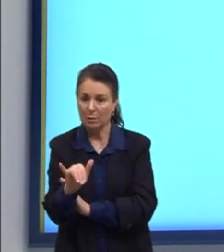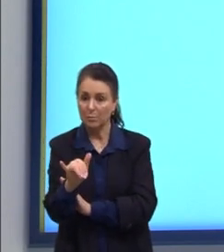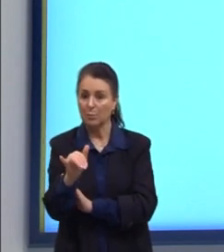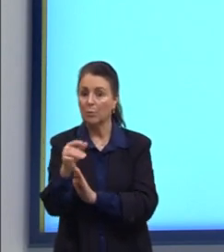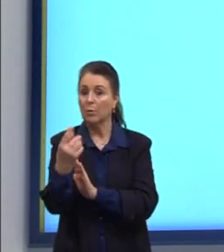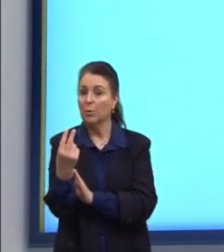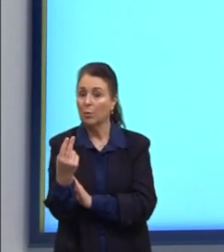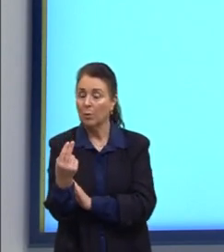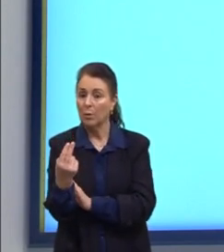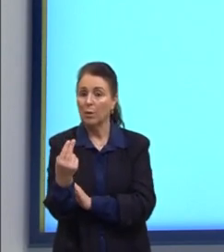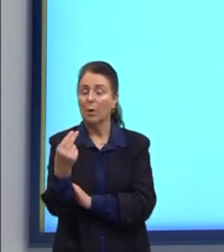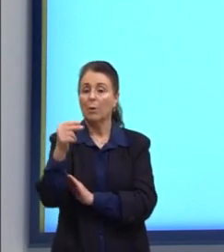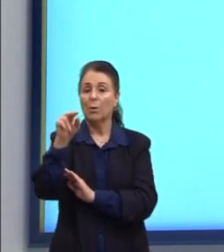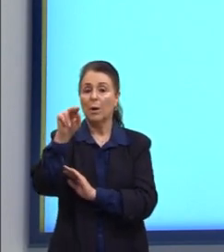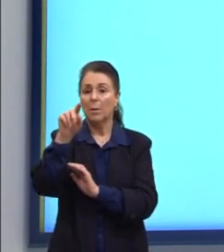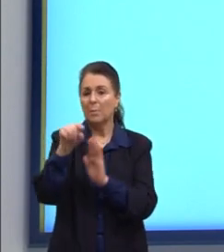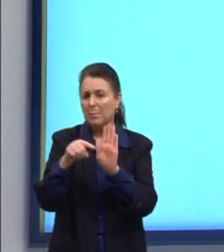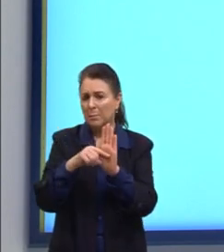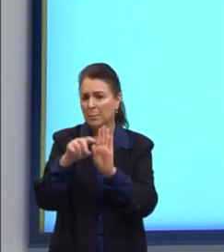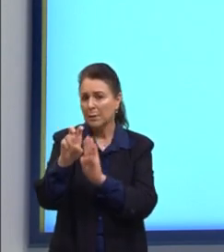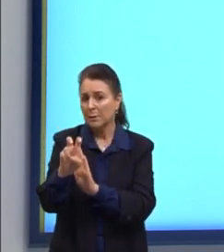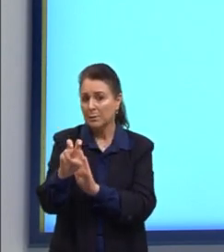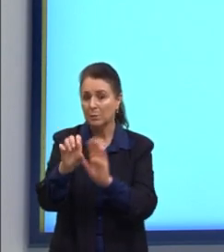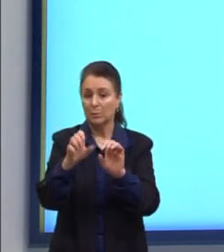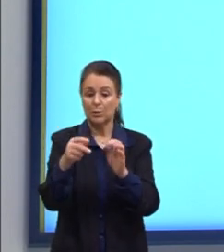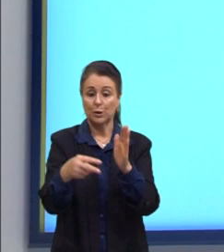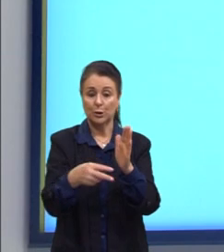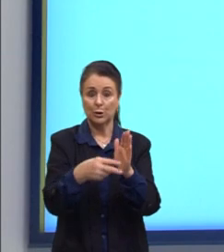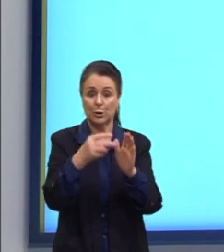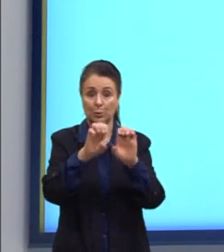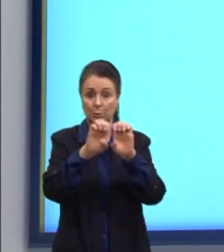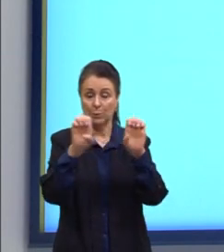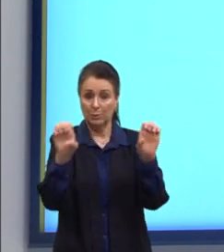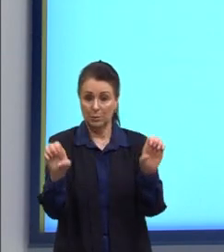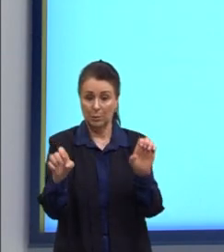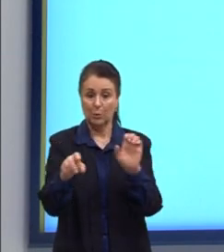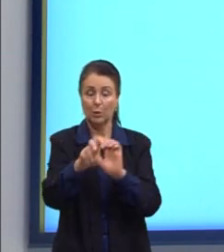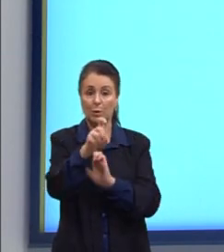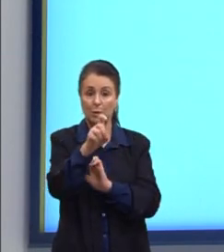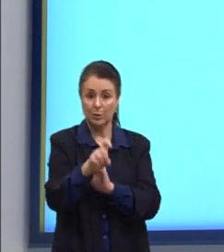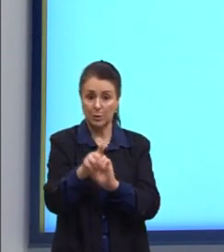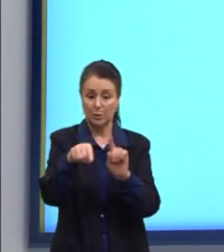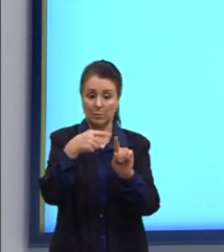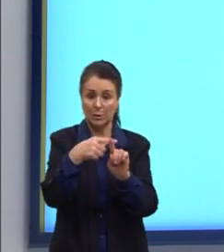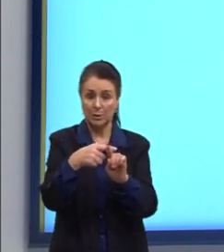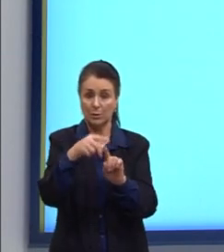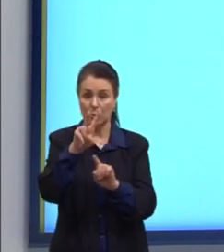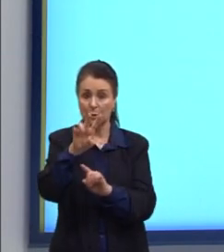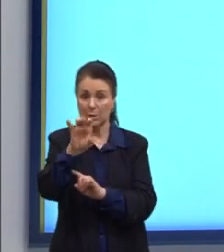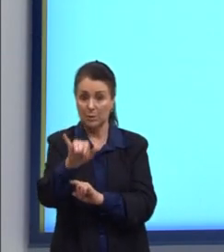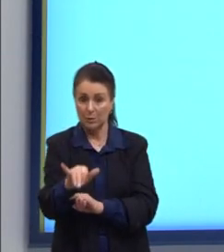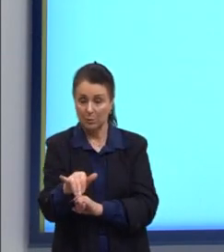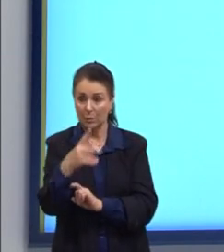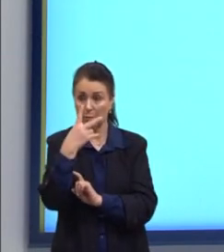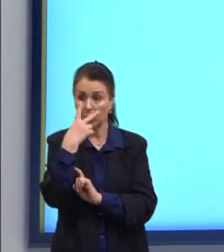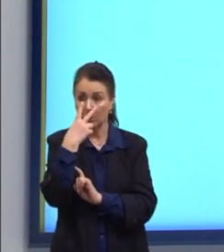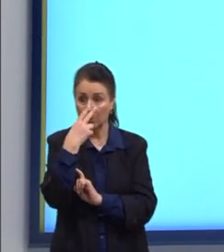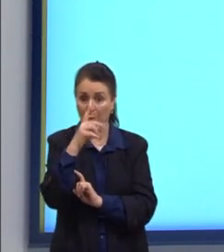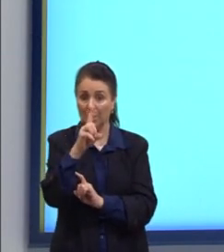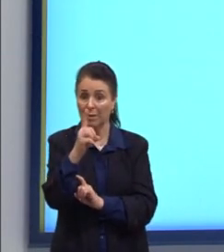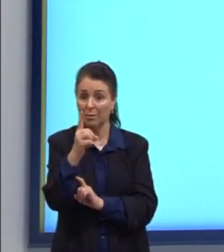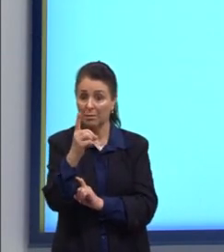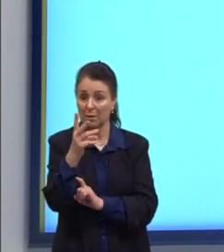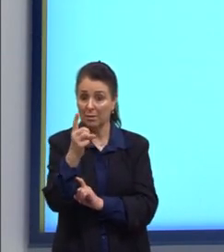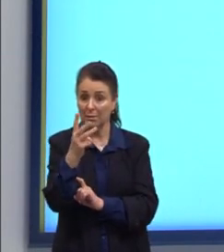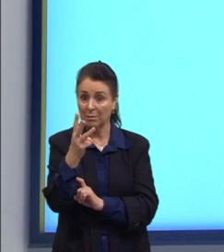= -5 e a segunda equação x + 2Y = 13 então aqui nós vamos escolher